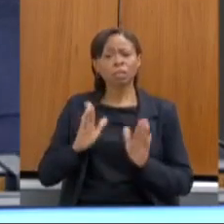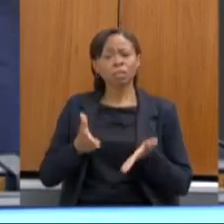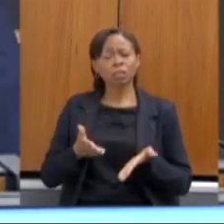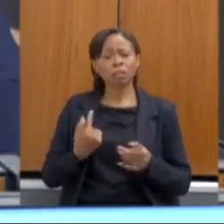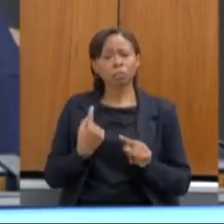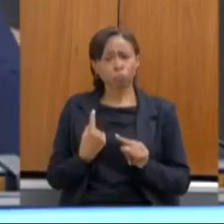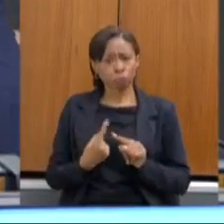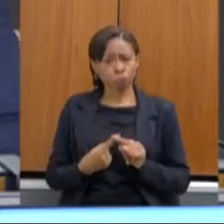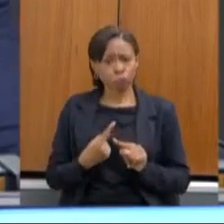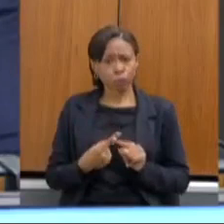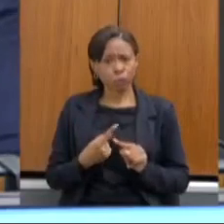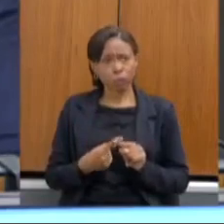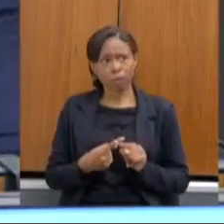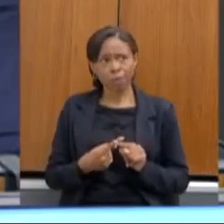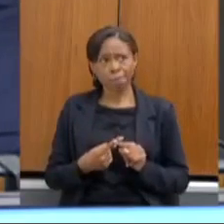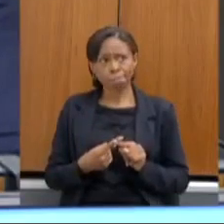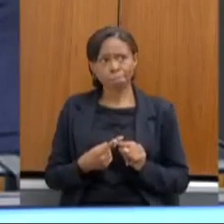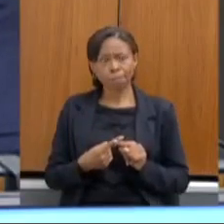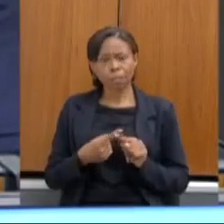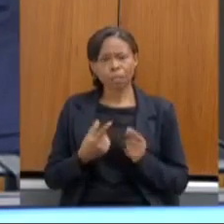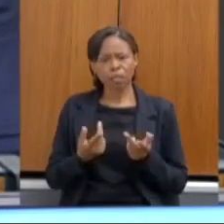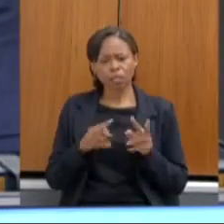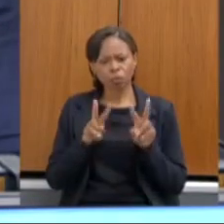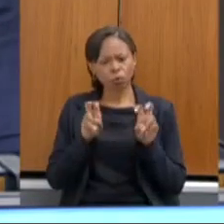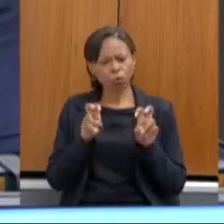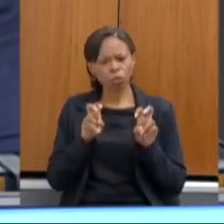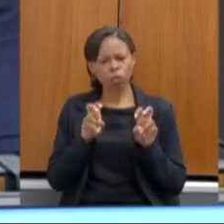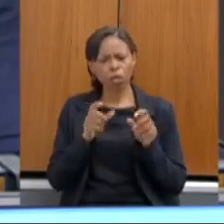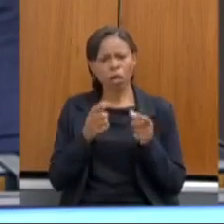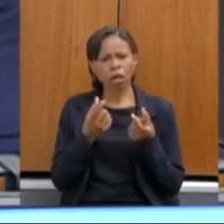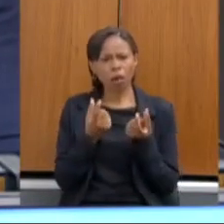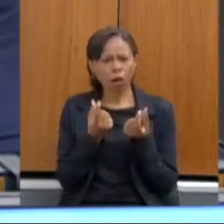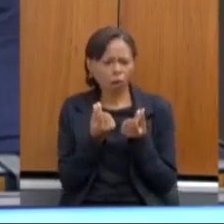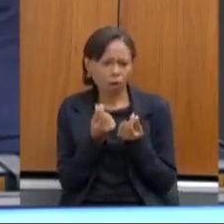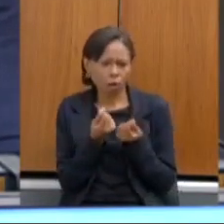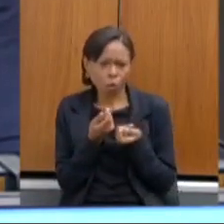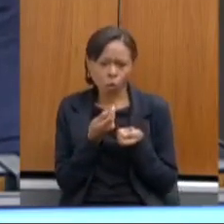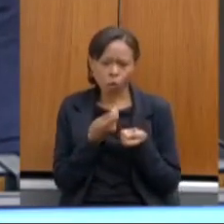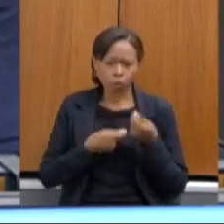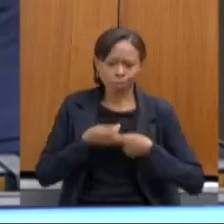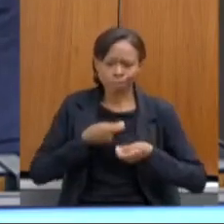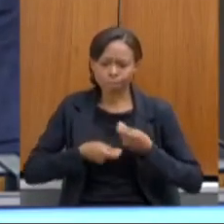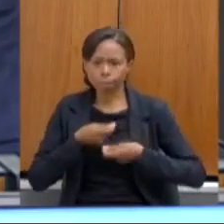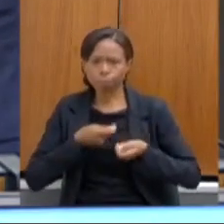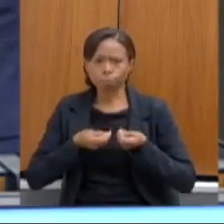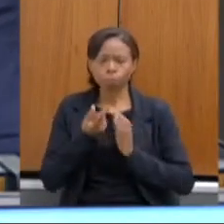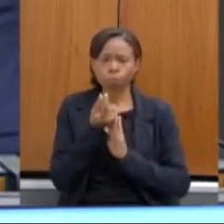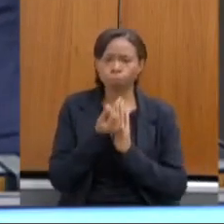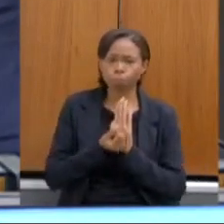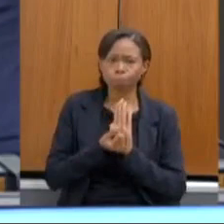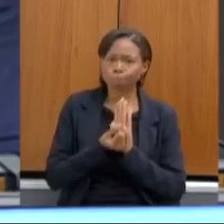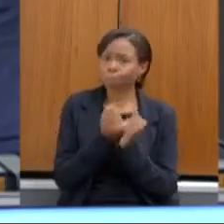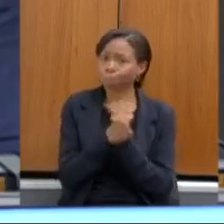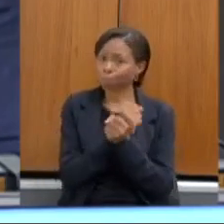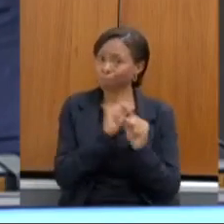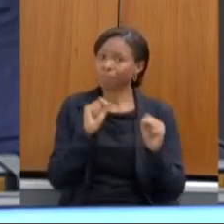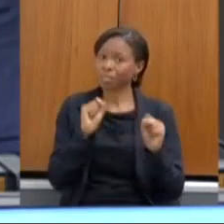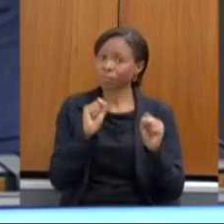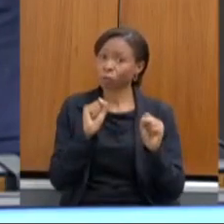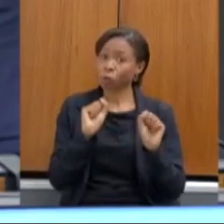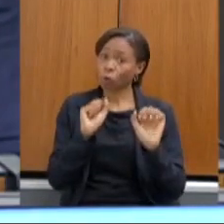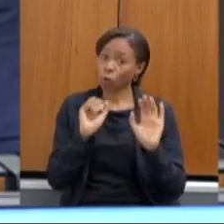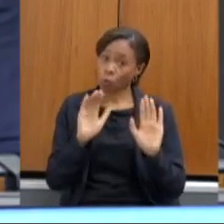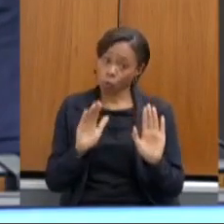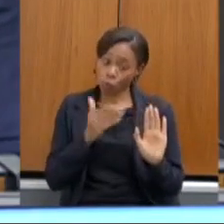realmente não temos de fluxo financeiro é impossível no momento né e o estado não faz isso